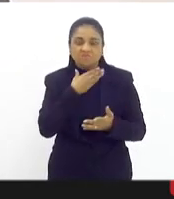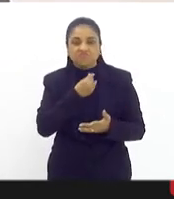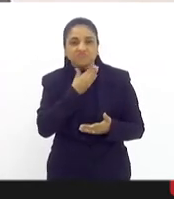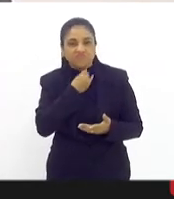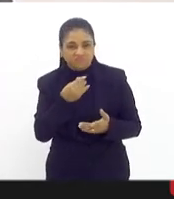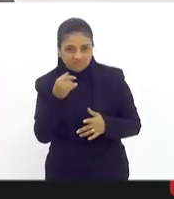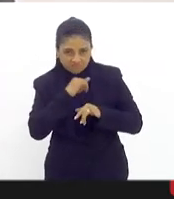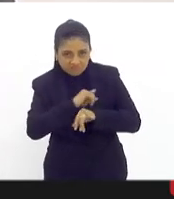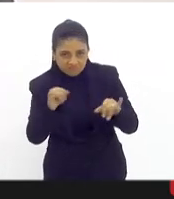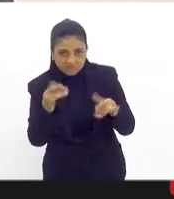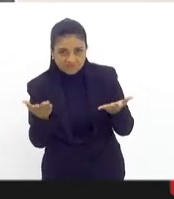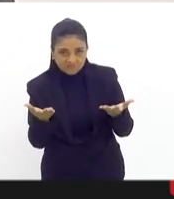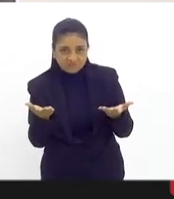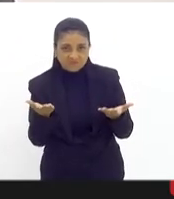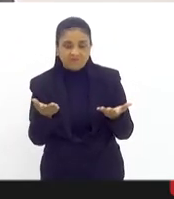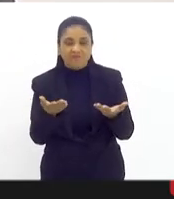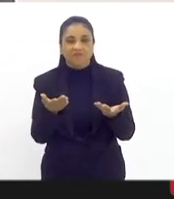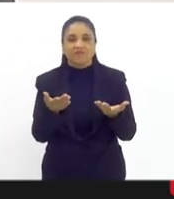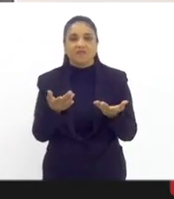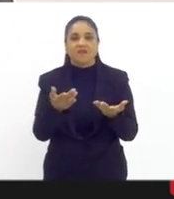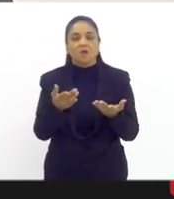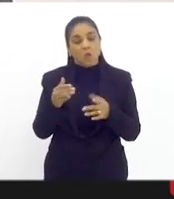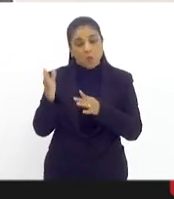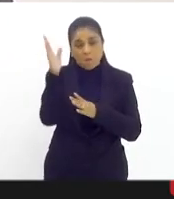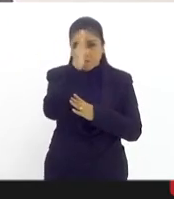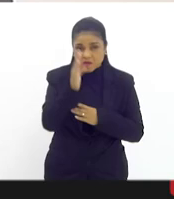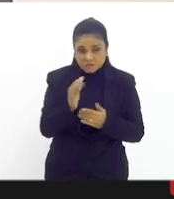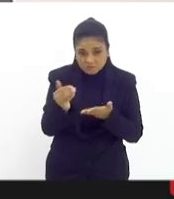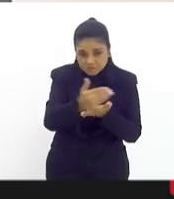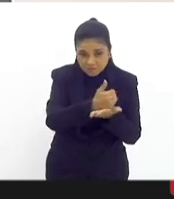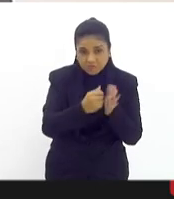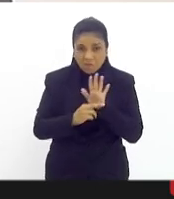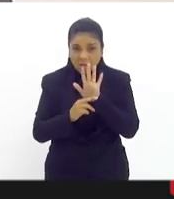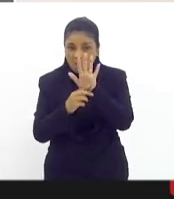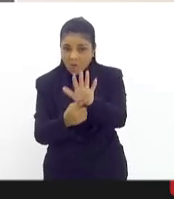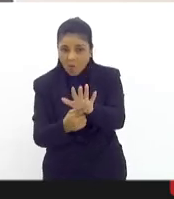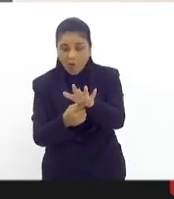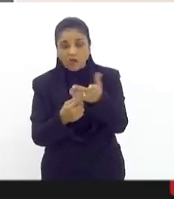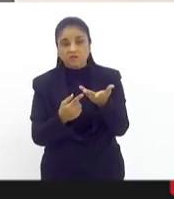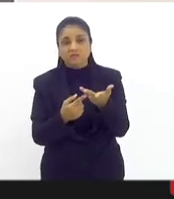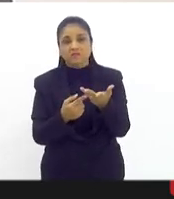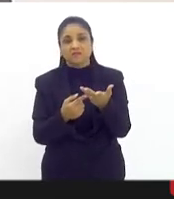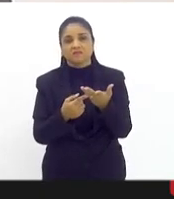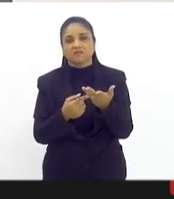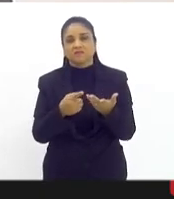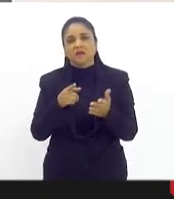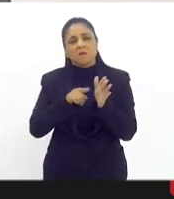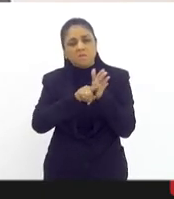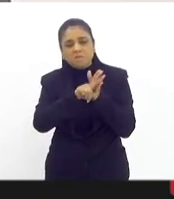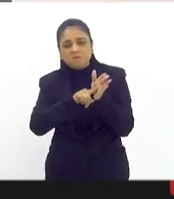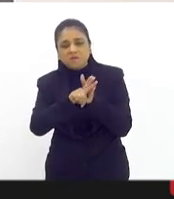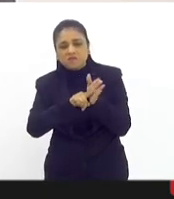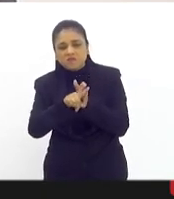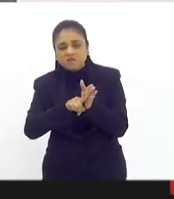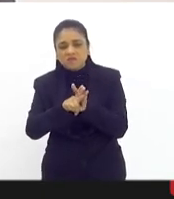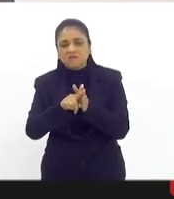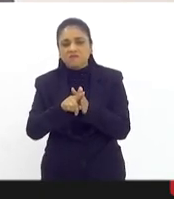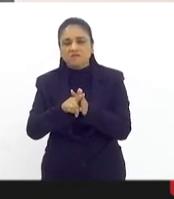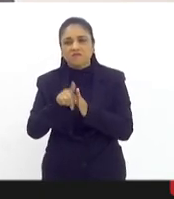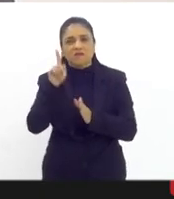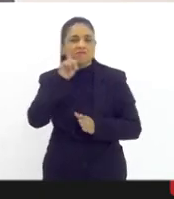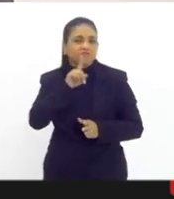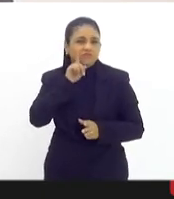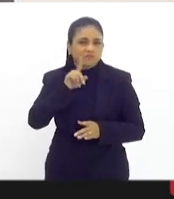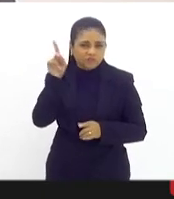traz. O Brasil, de fato, acho que é uma pesquisa, esse dado, eu não estou com ele aqui na frente, mas esse dado que você cita, eu acho que é daquela pesquisa que Oxford faz